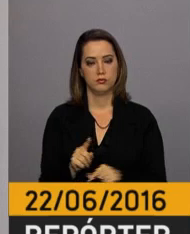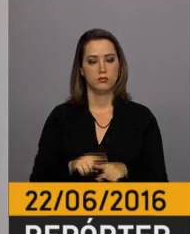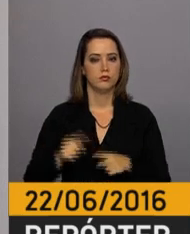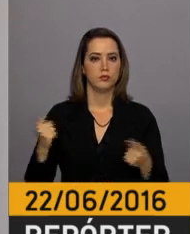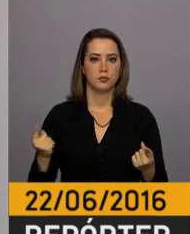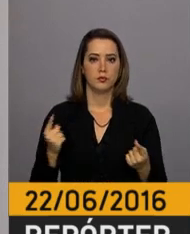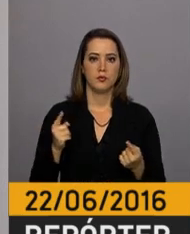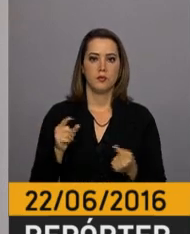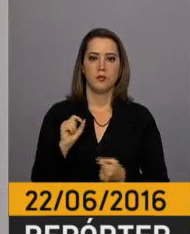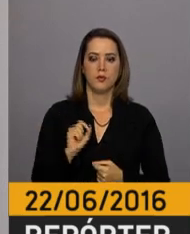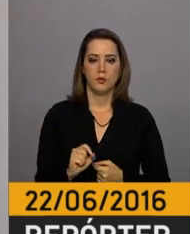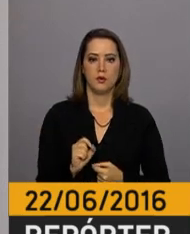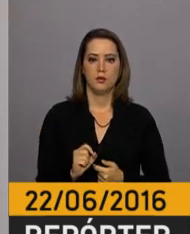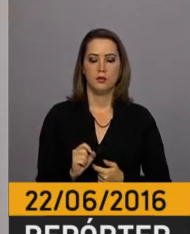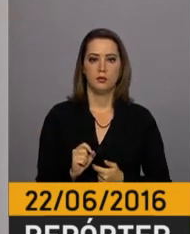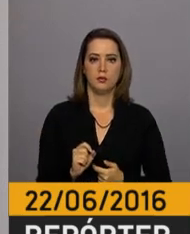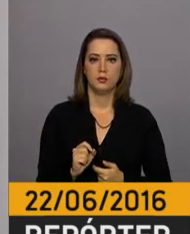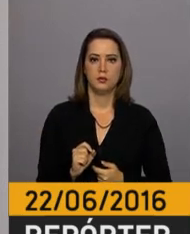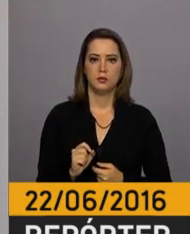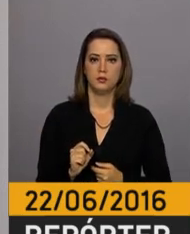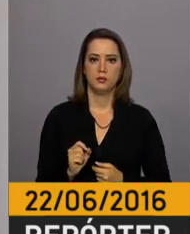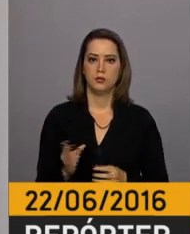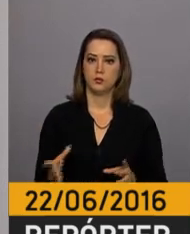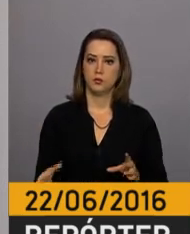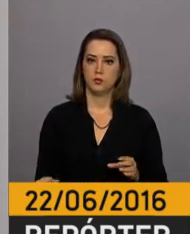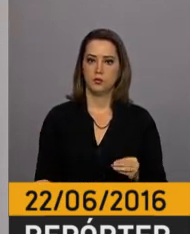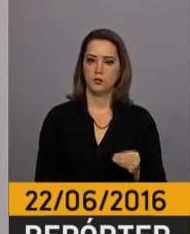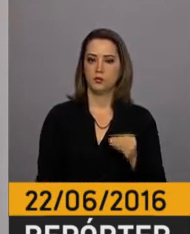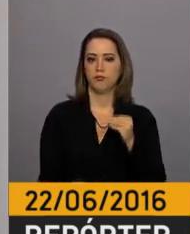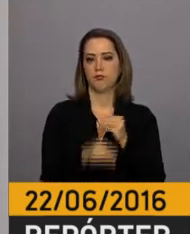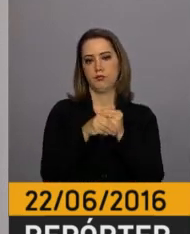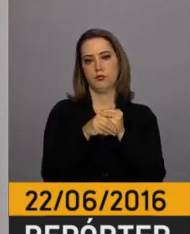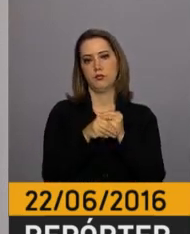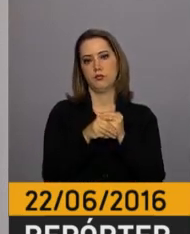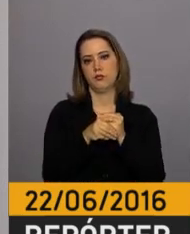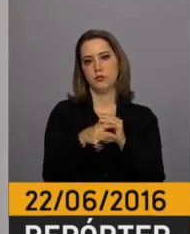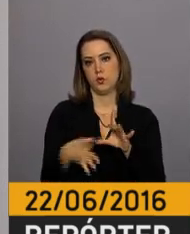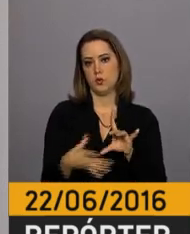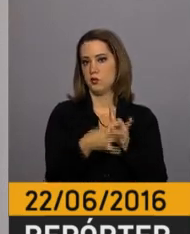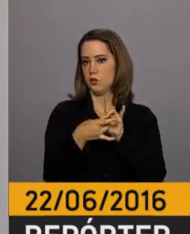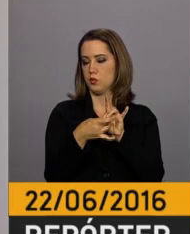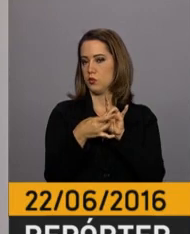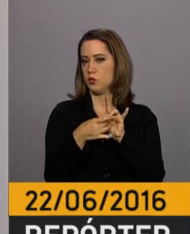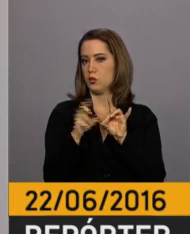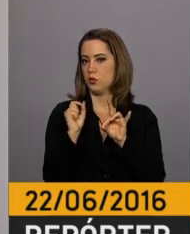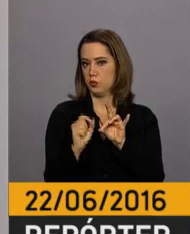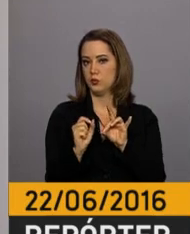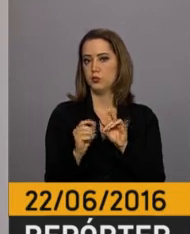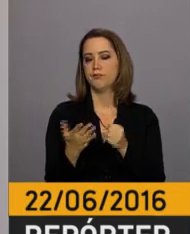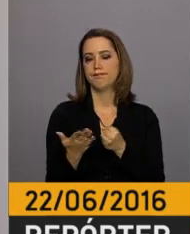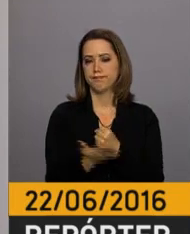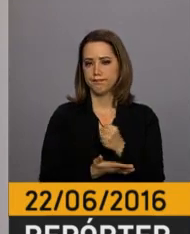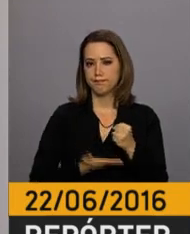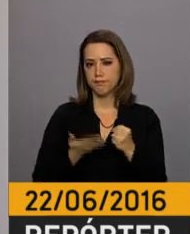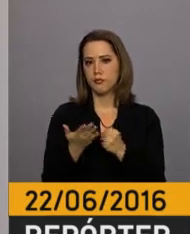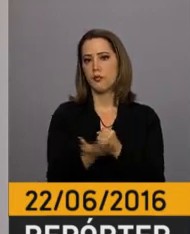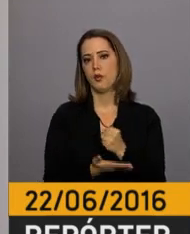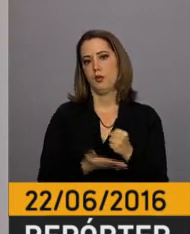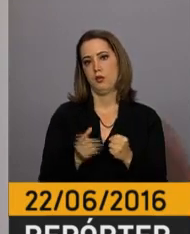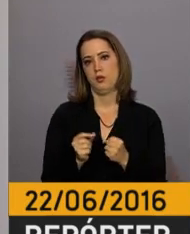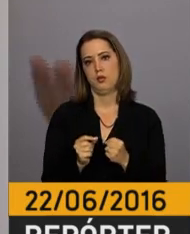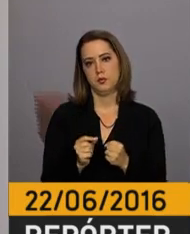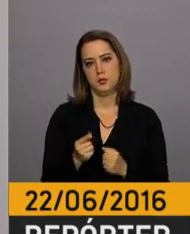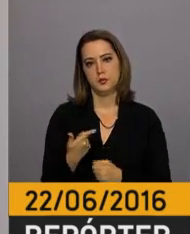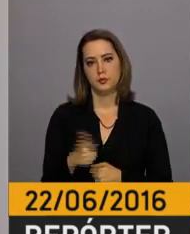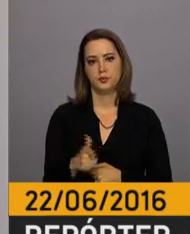eh eh agregando a essa ação que é a base evidente que não